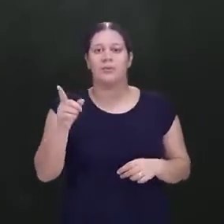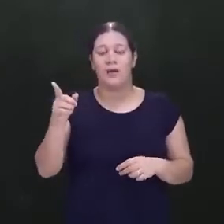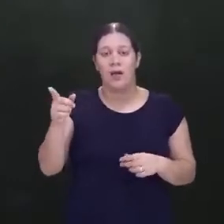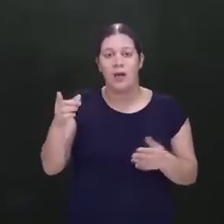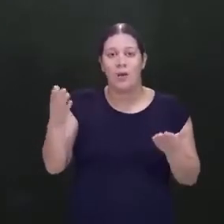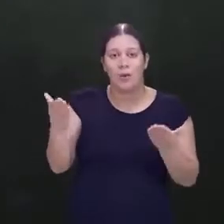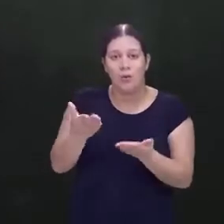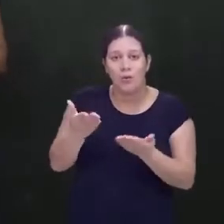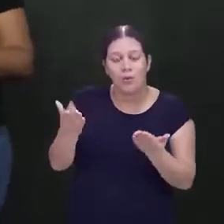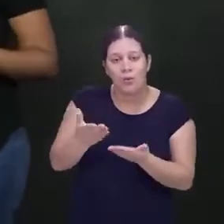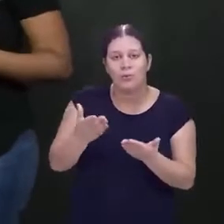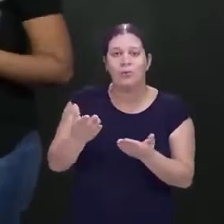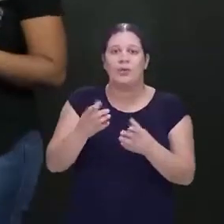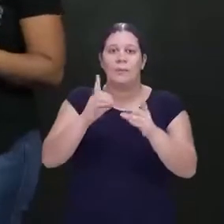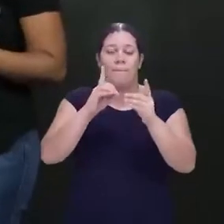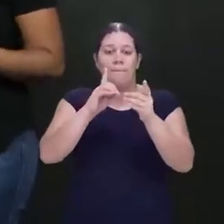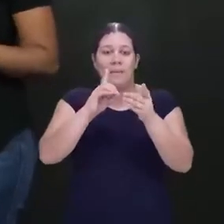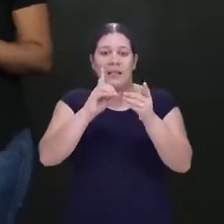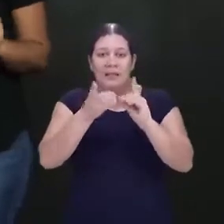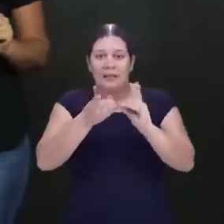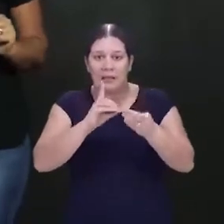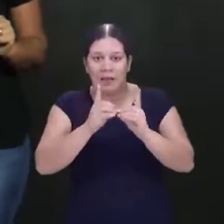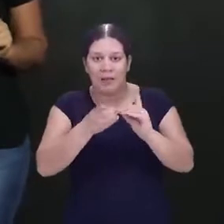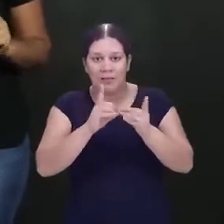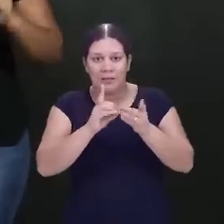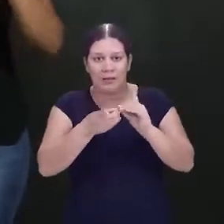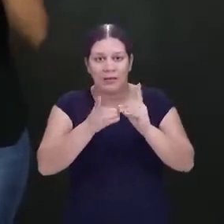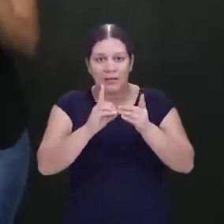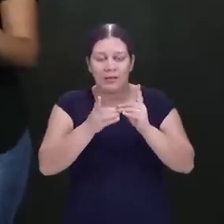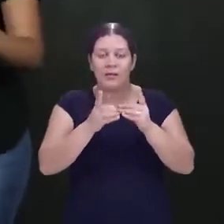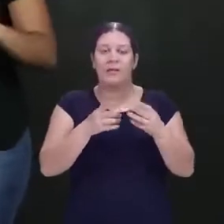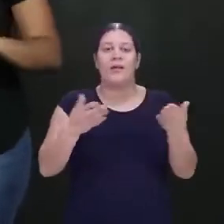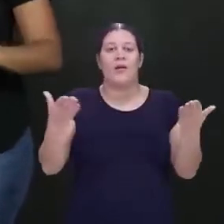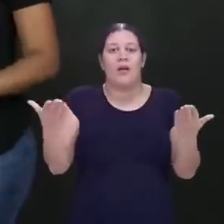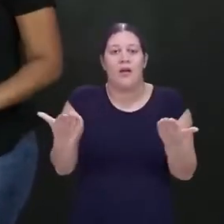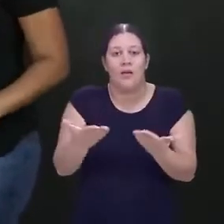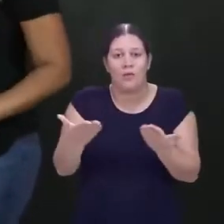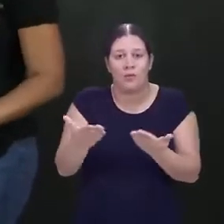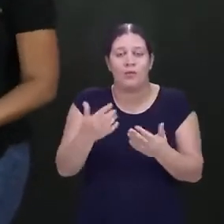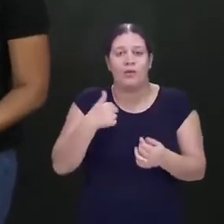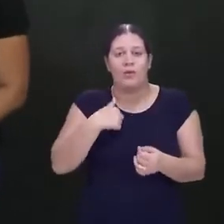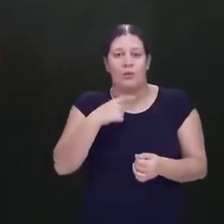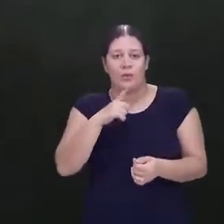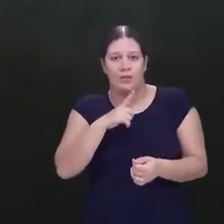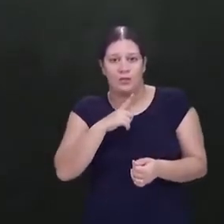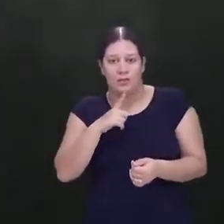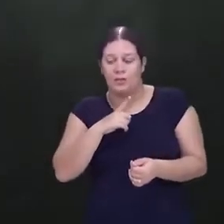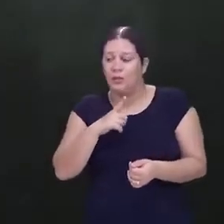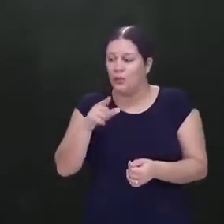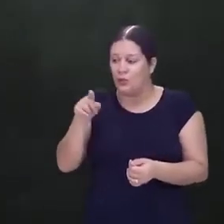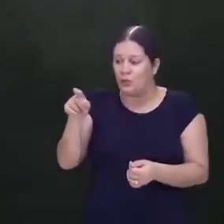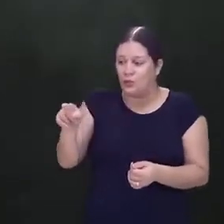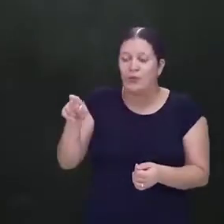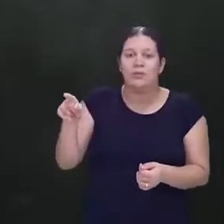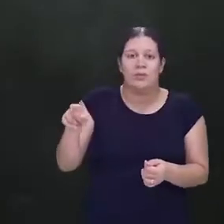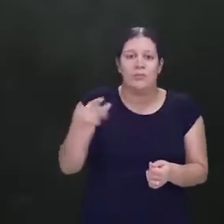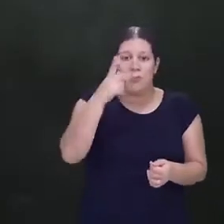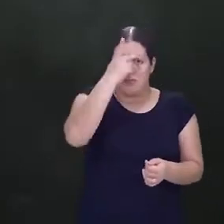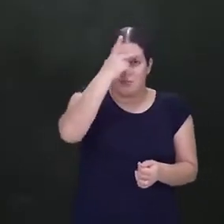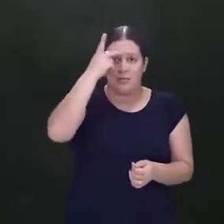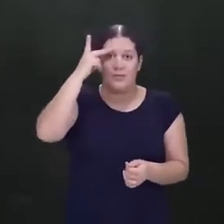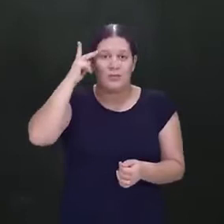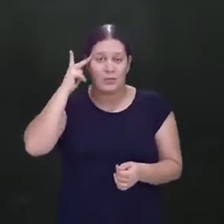bem lúdica, bem didática, de uma equação química. Na equação química, então, eu tenho a galera que vai